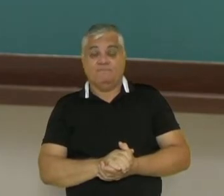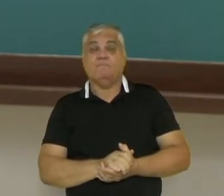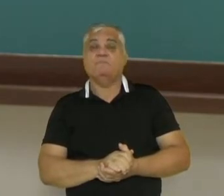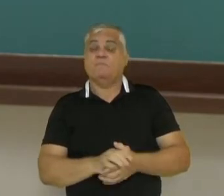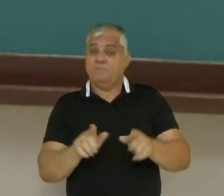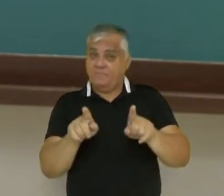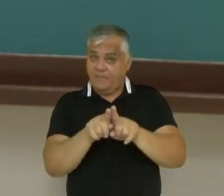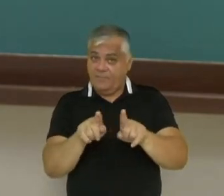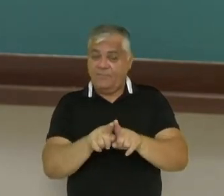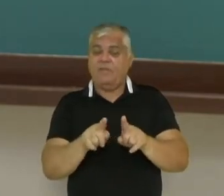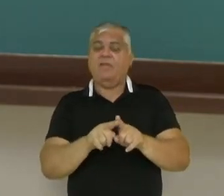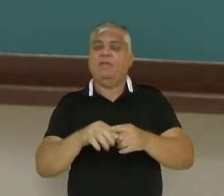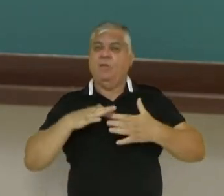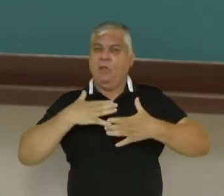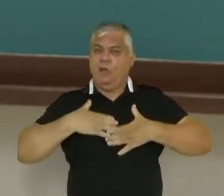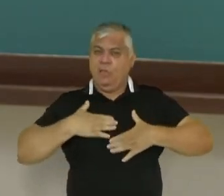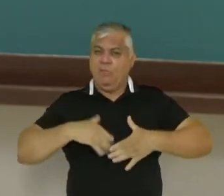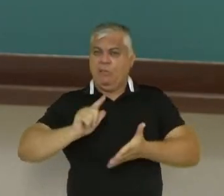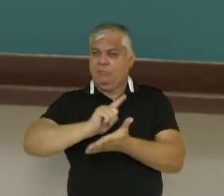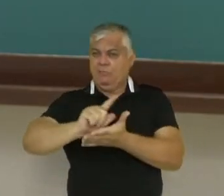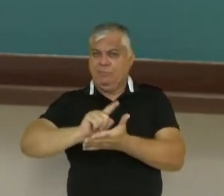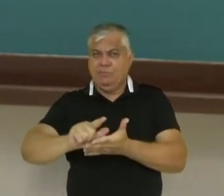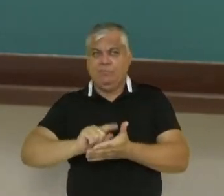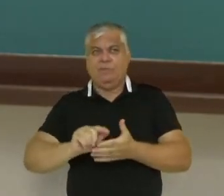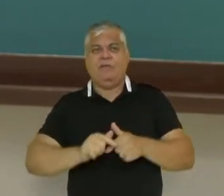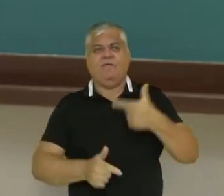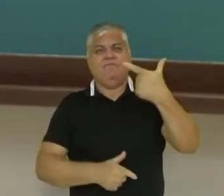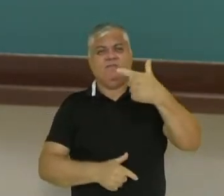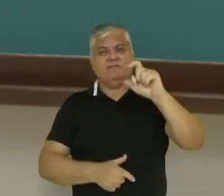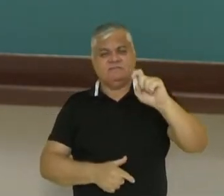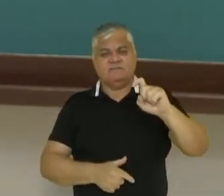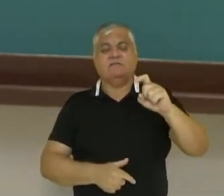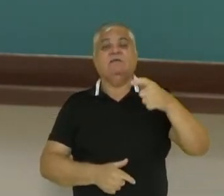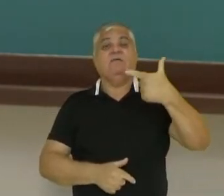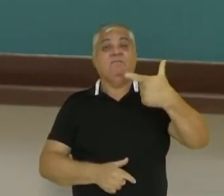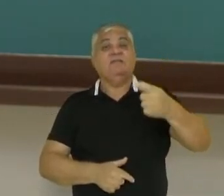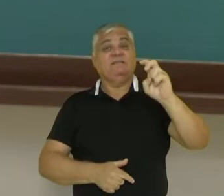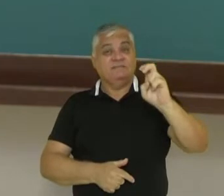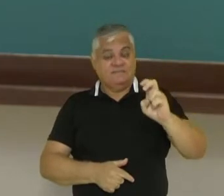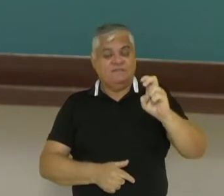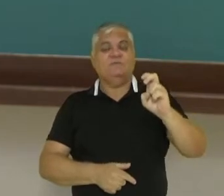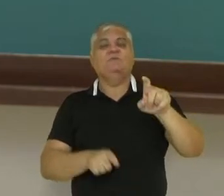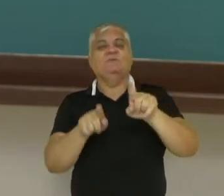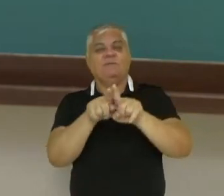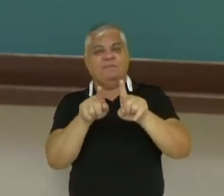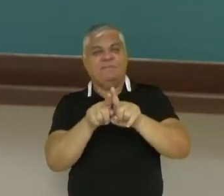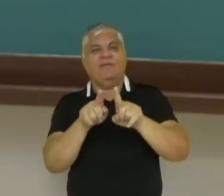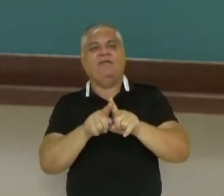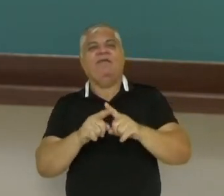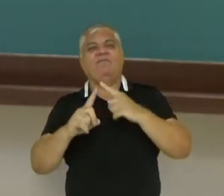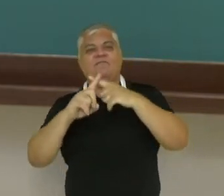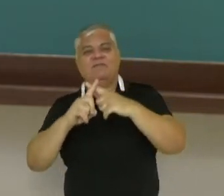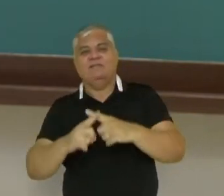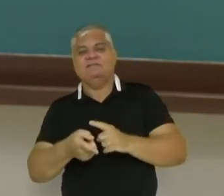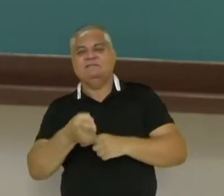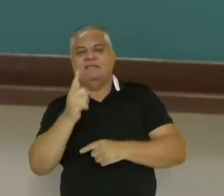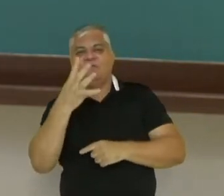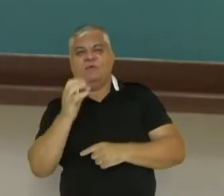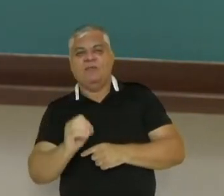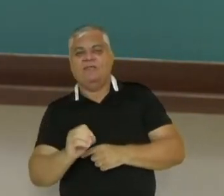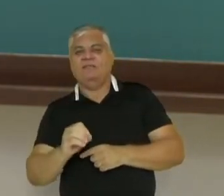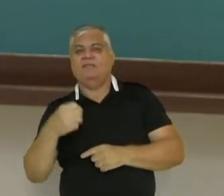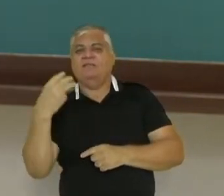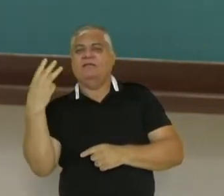higiene, também. 25% de 140, 25 sobre 100 de 140, encontro